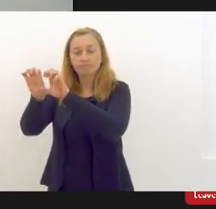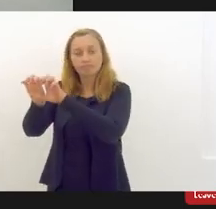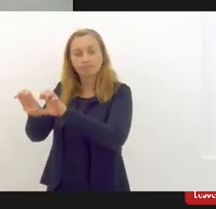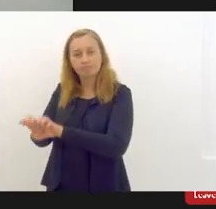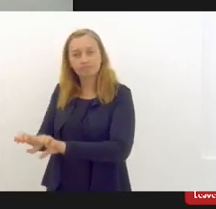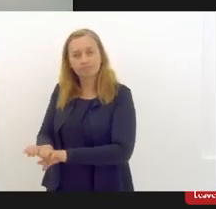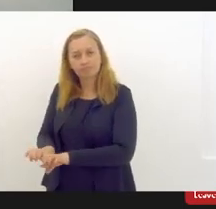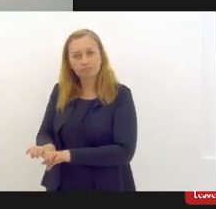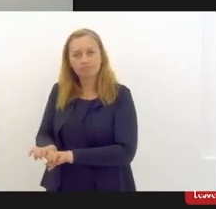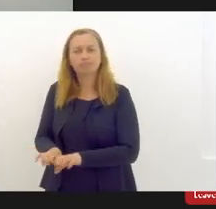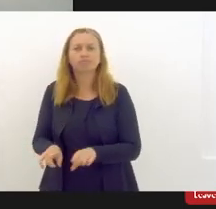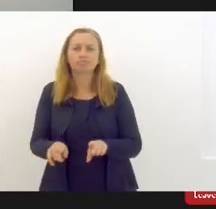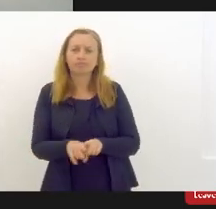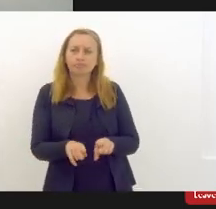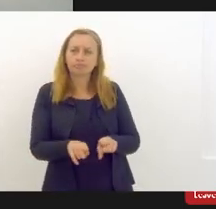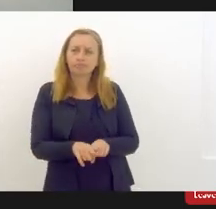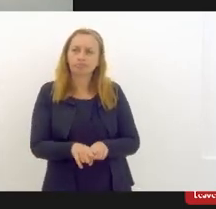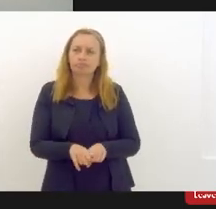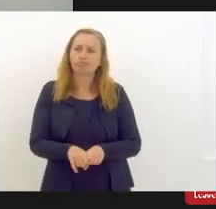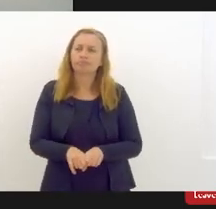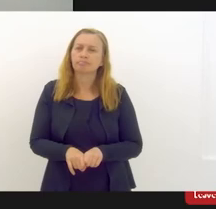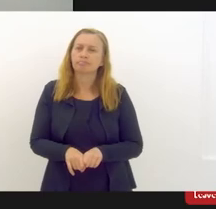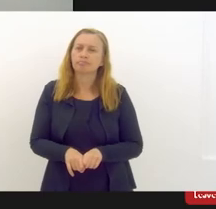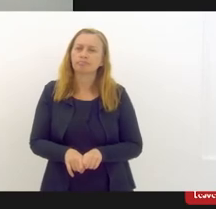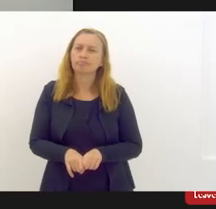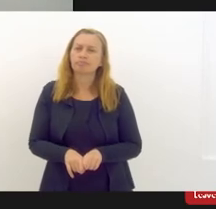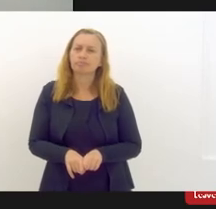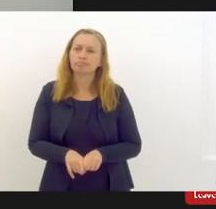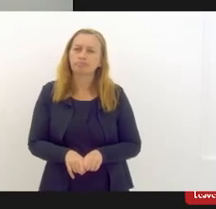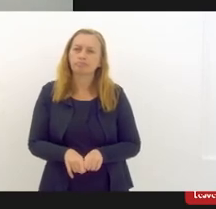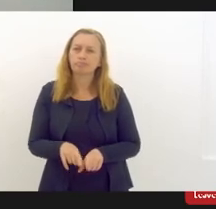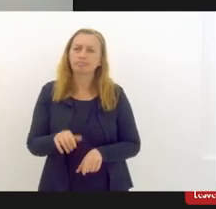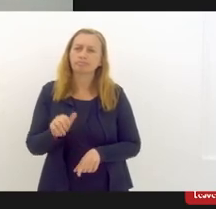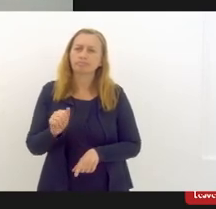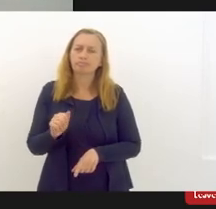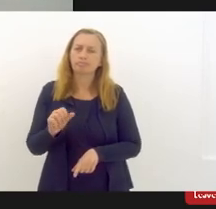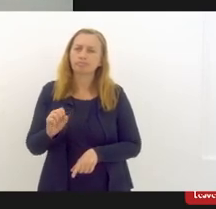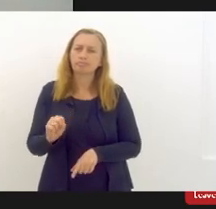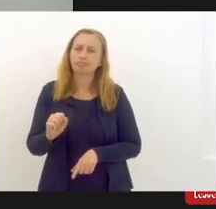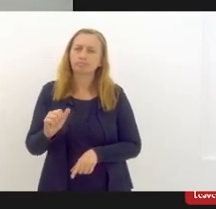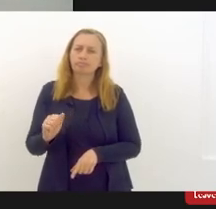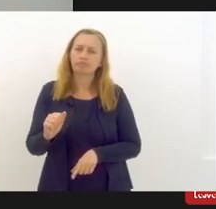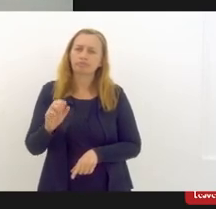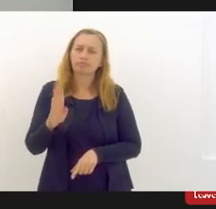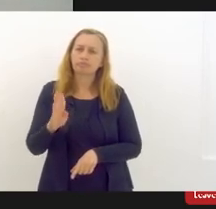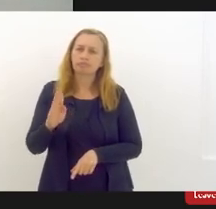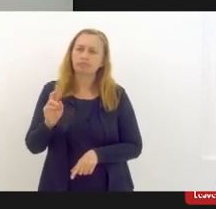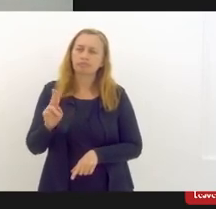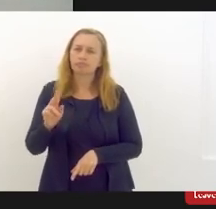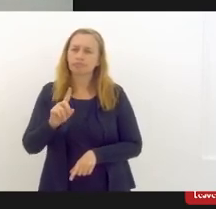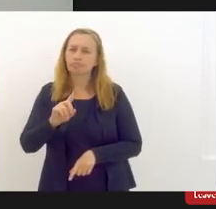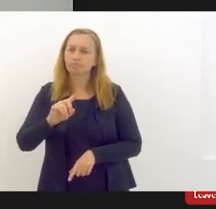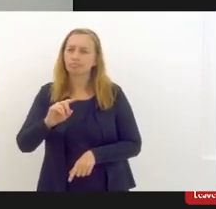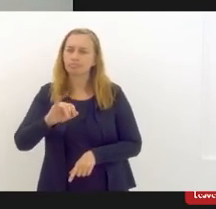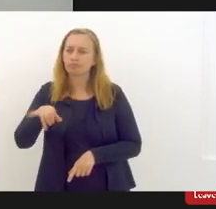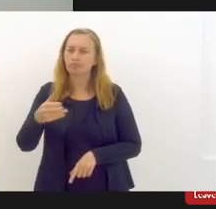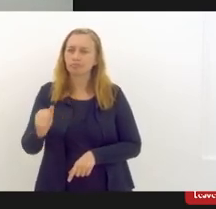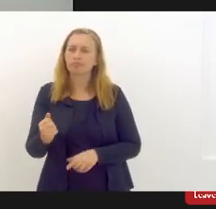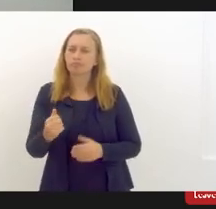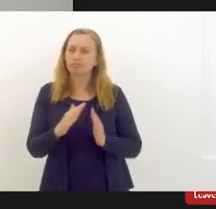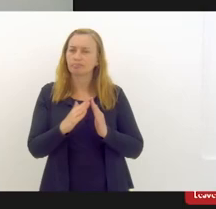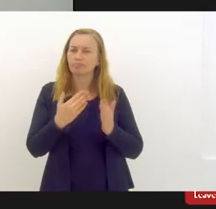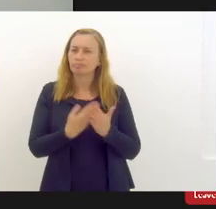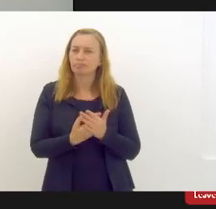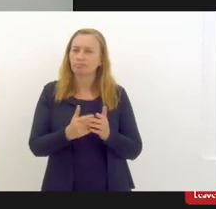E colocando uma coisa, professor Azambuja, as escolas têm uma disparidade muito